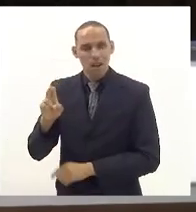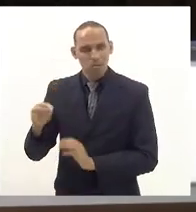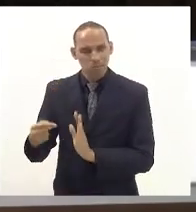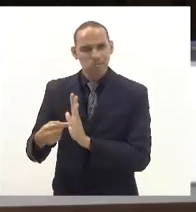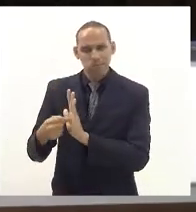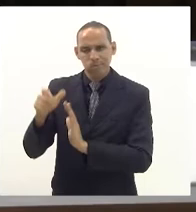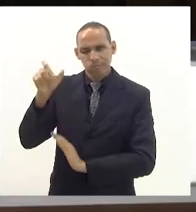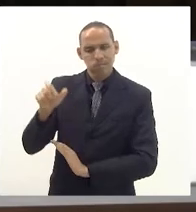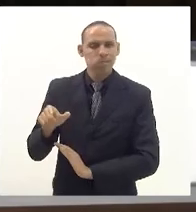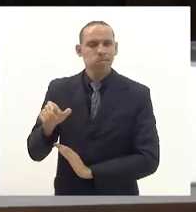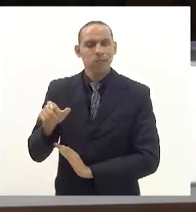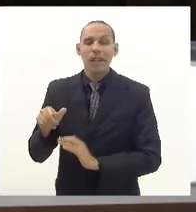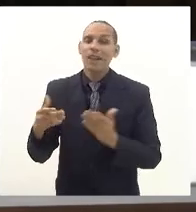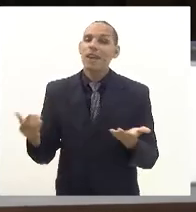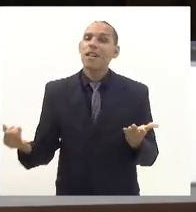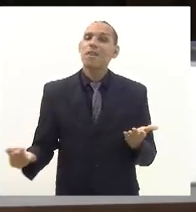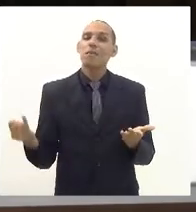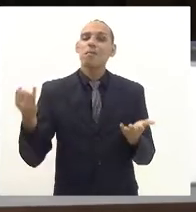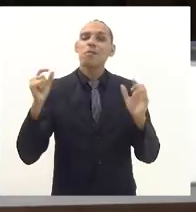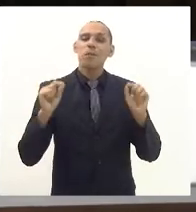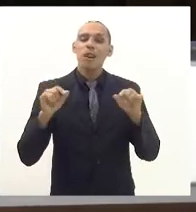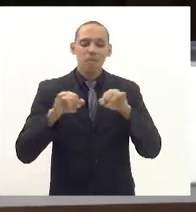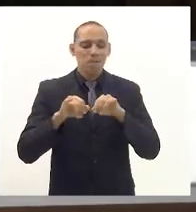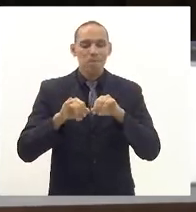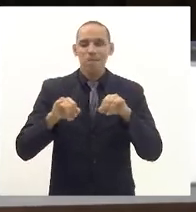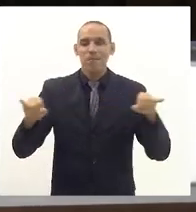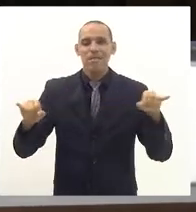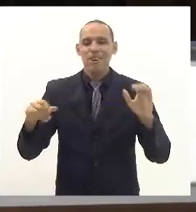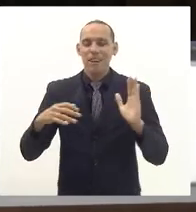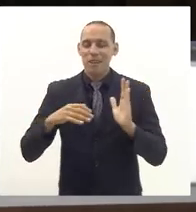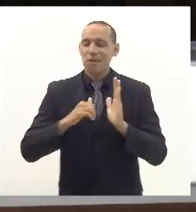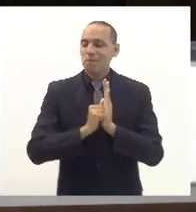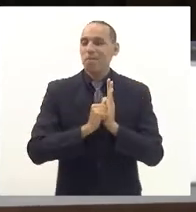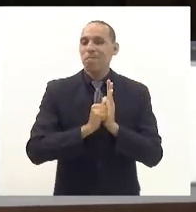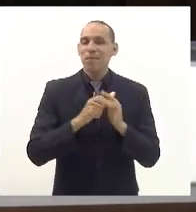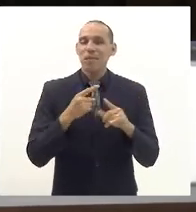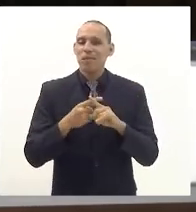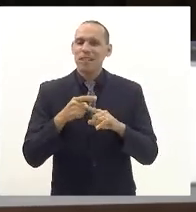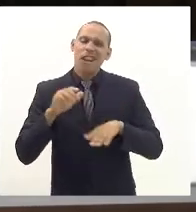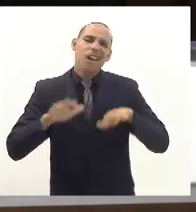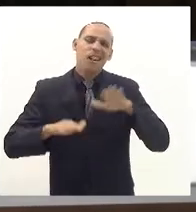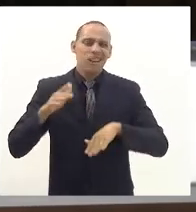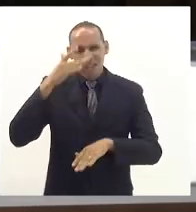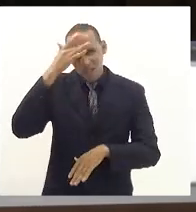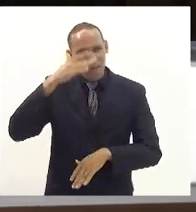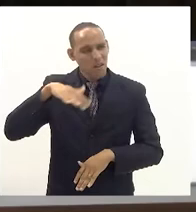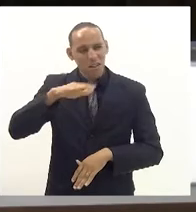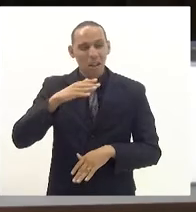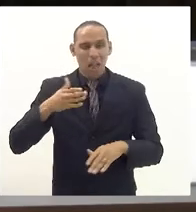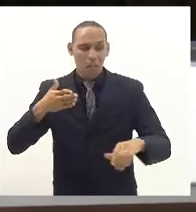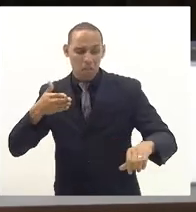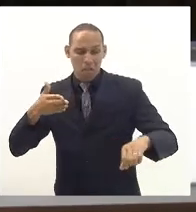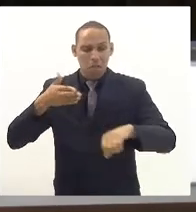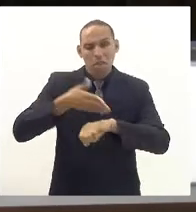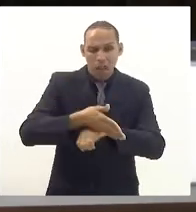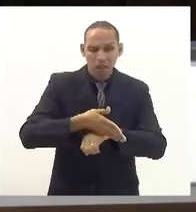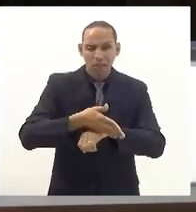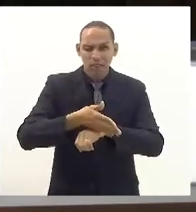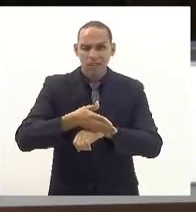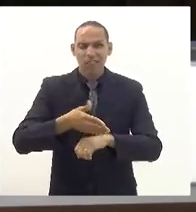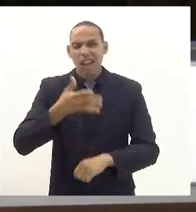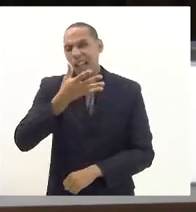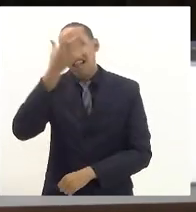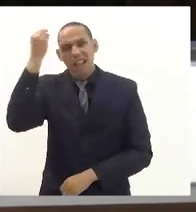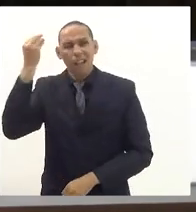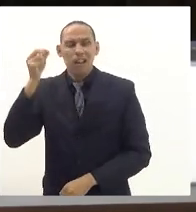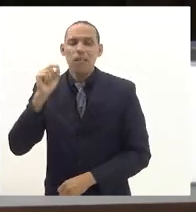é importante que uma mensagem dessa fique registrada porque as vezes as pessoas extrapola um pouco e